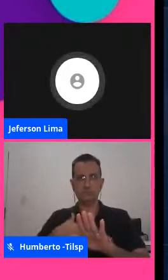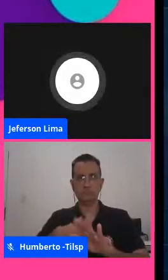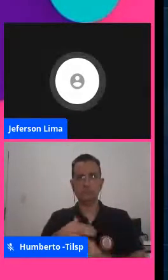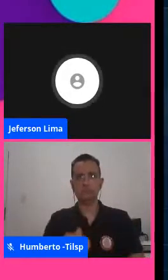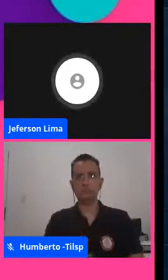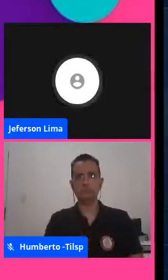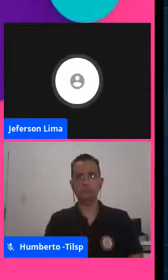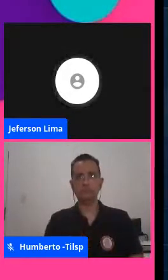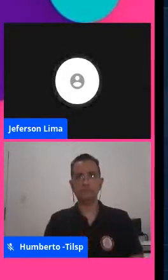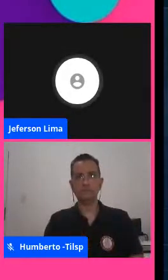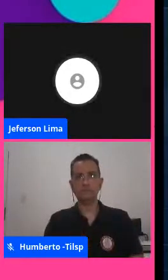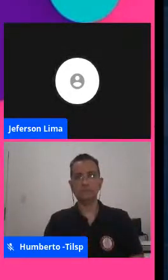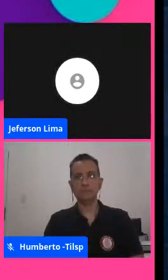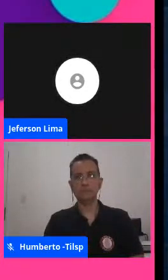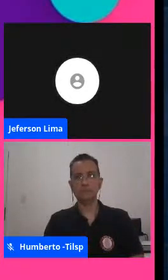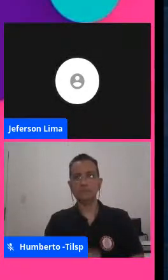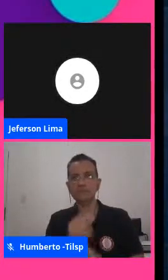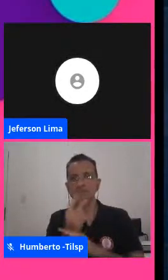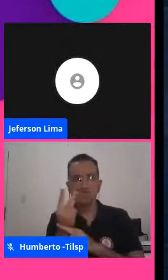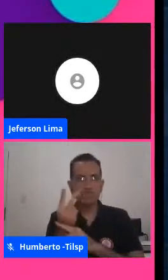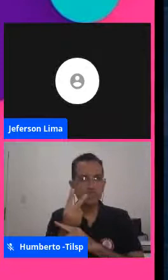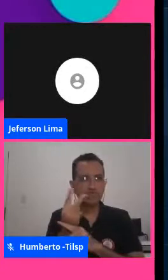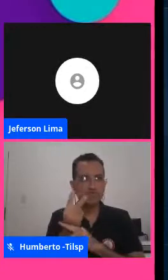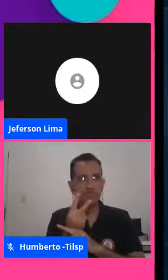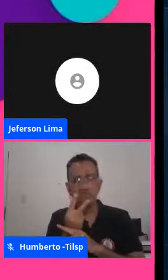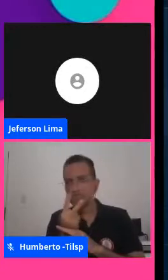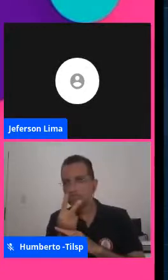Deixa eu só procurar